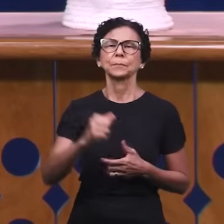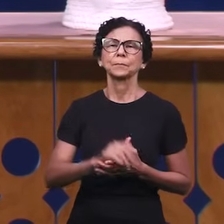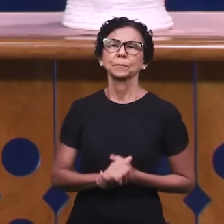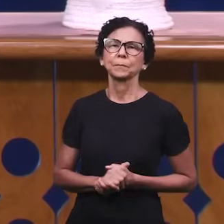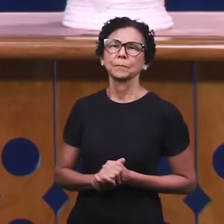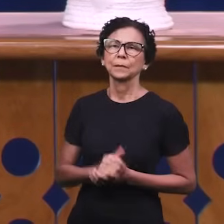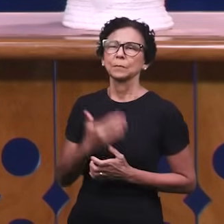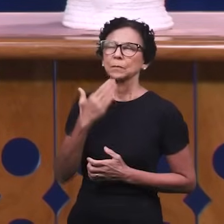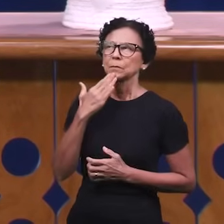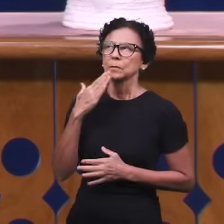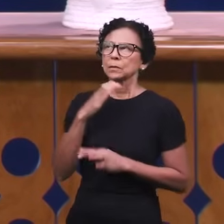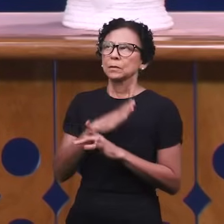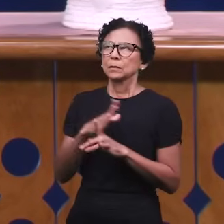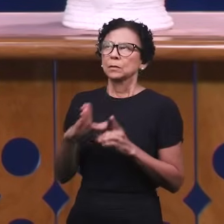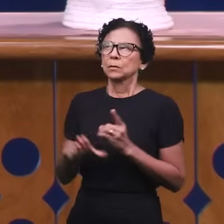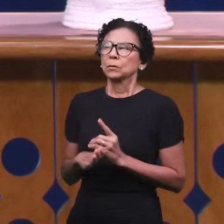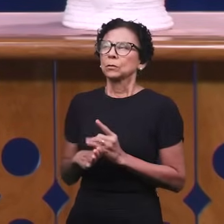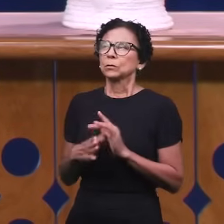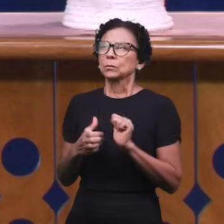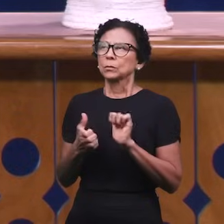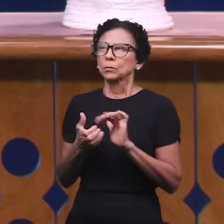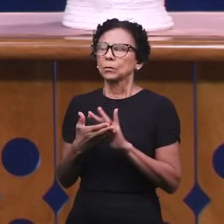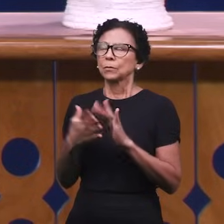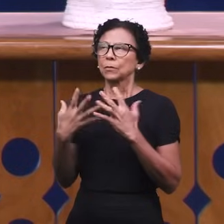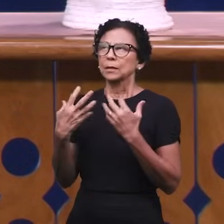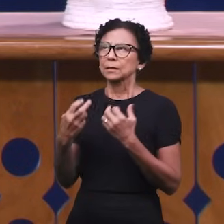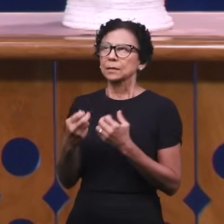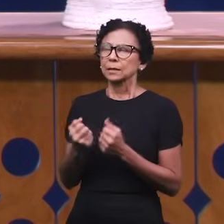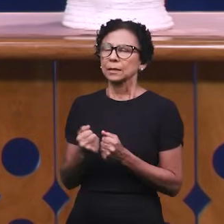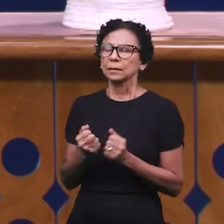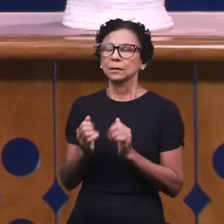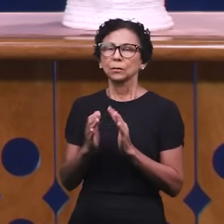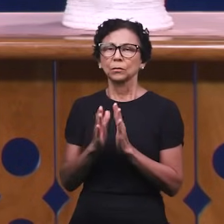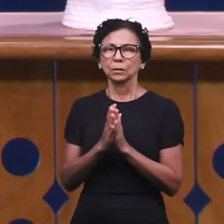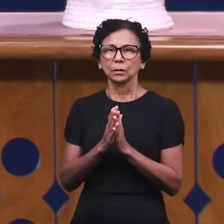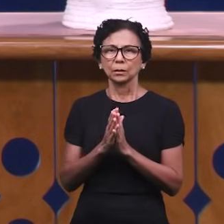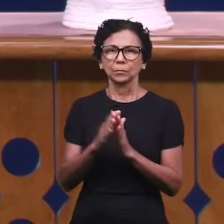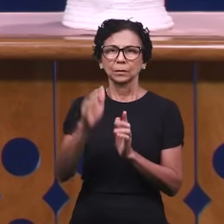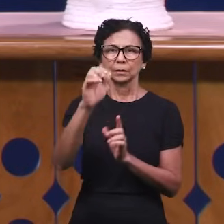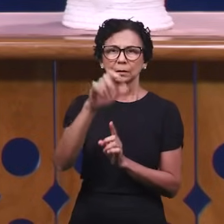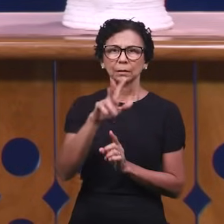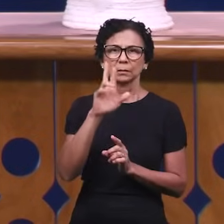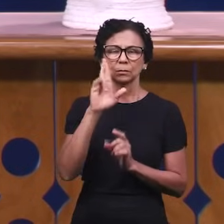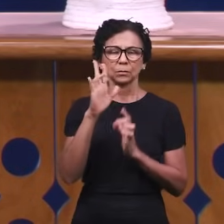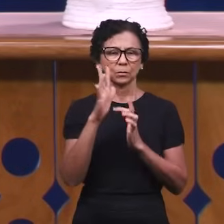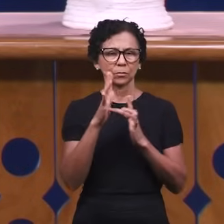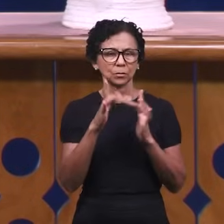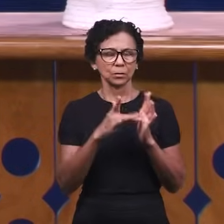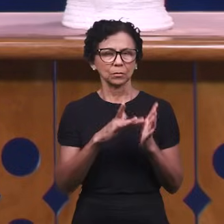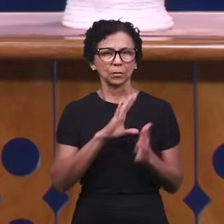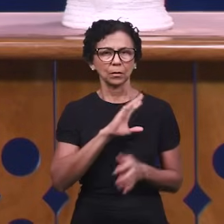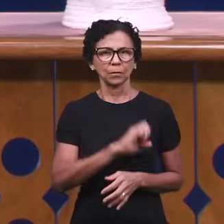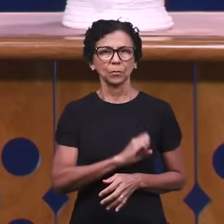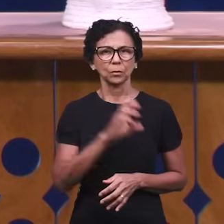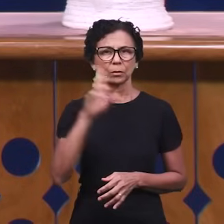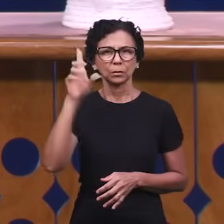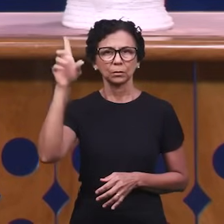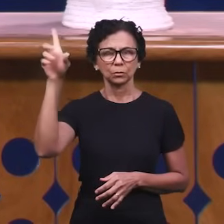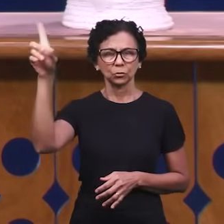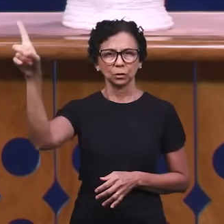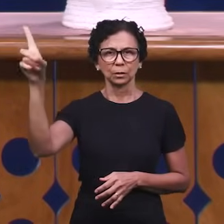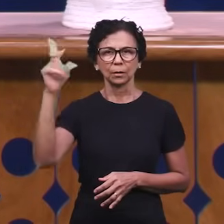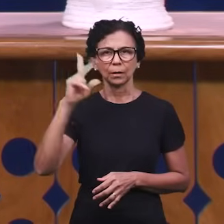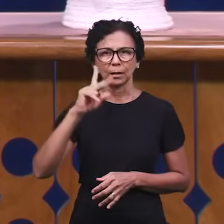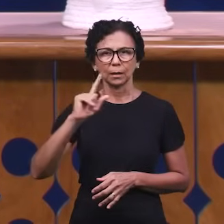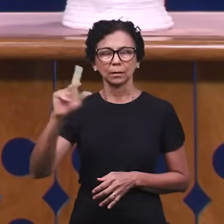Senhor, mais do que vencedores. E assim, Senhor, recebe nosso culto, nosso louvor. E em teu nome dizemos que a graça do Senhor Jesus, o